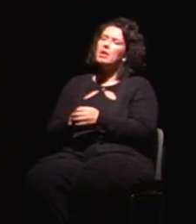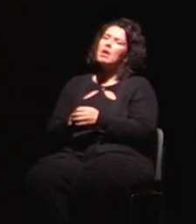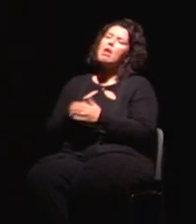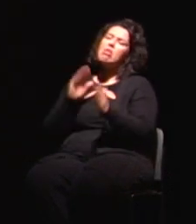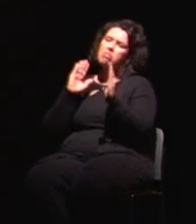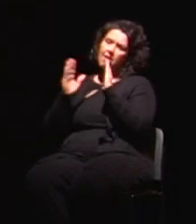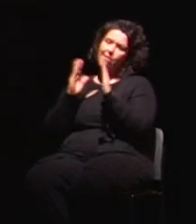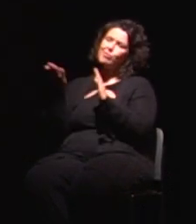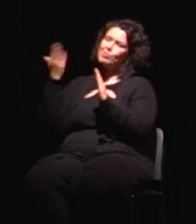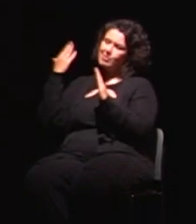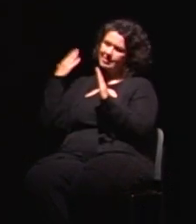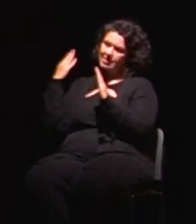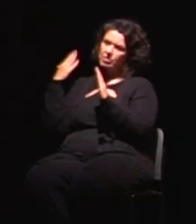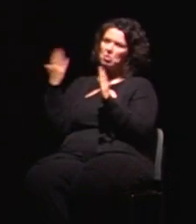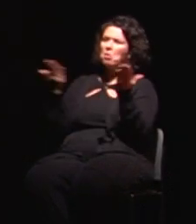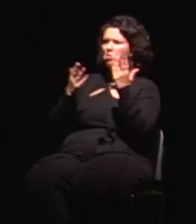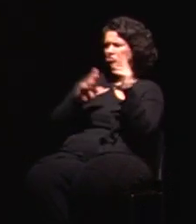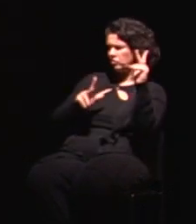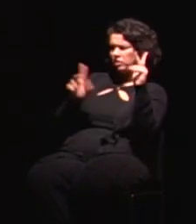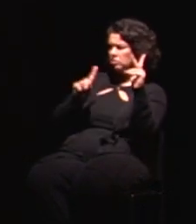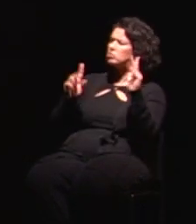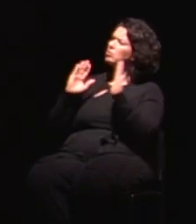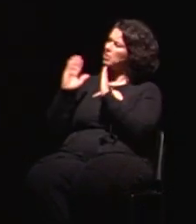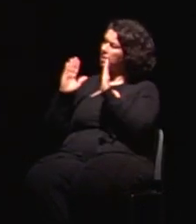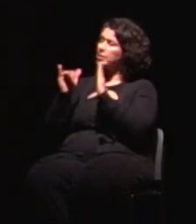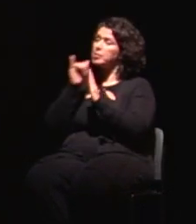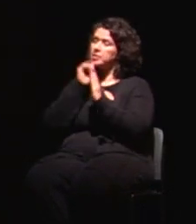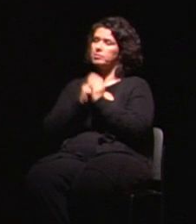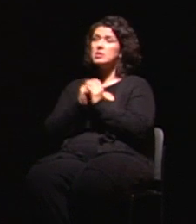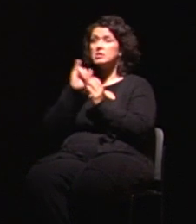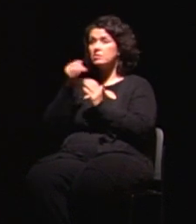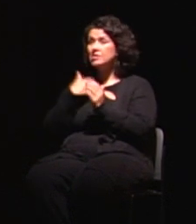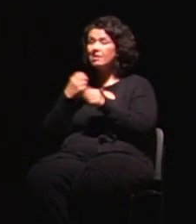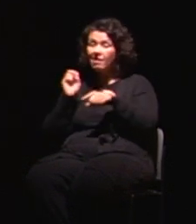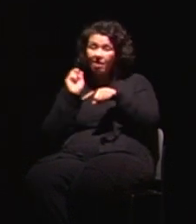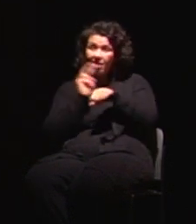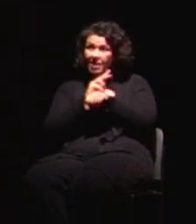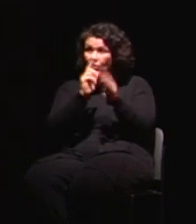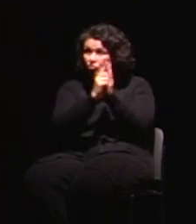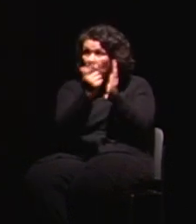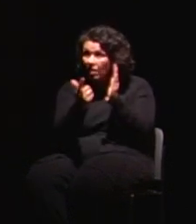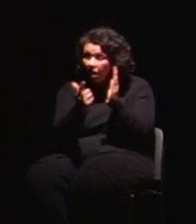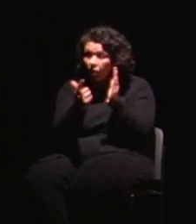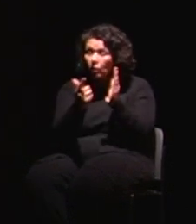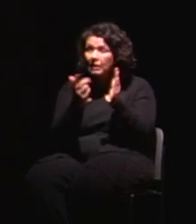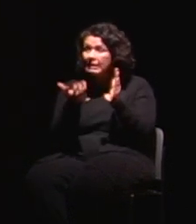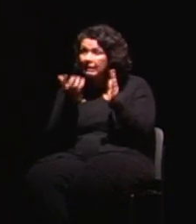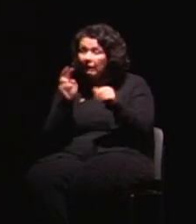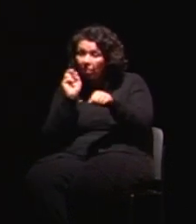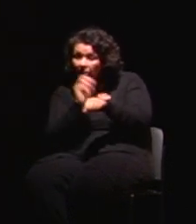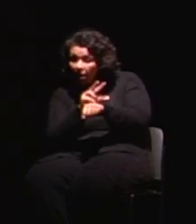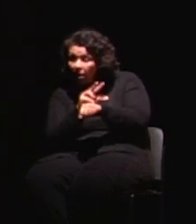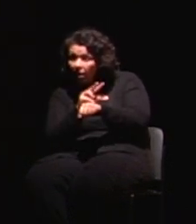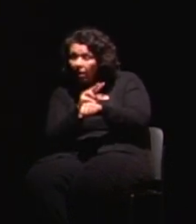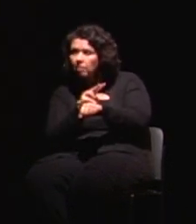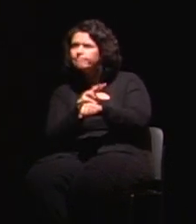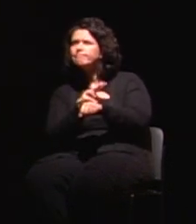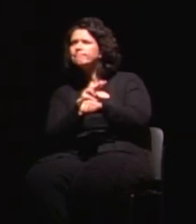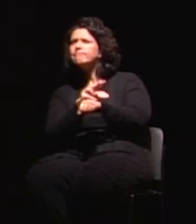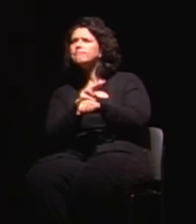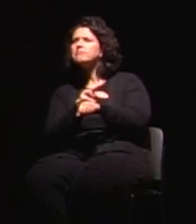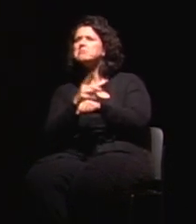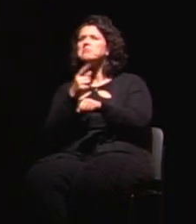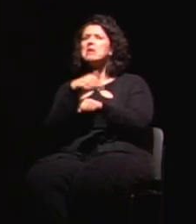diferente, mas, na época, quando você queria entrar num jornal ou alguma coisa, tinha muito o fato de olhar a